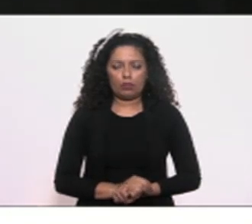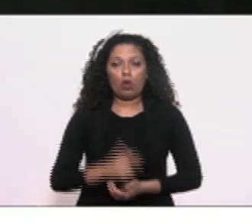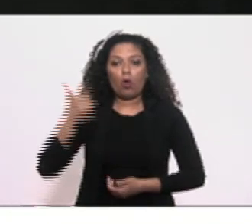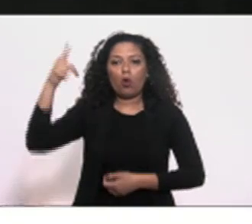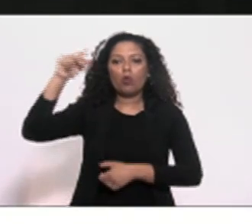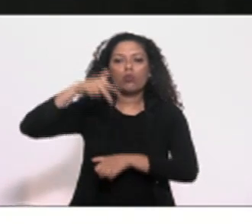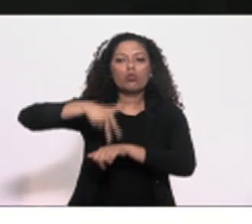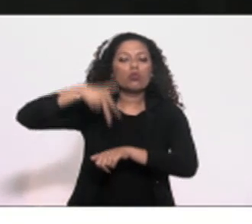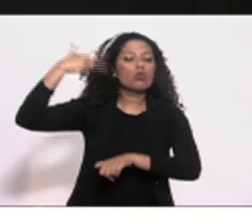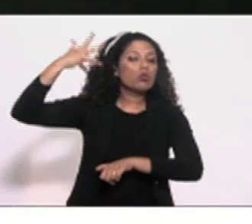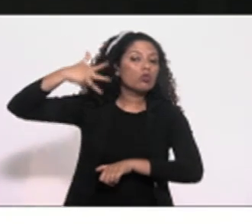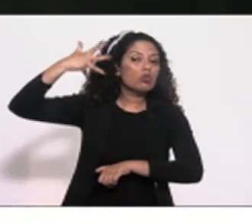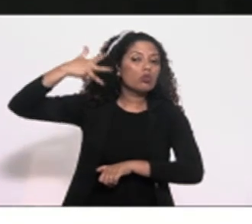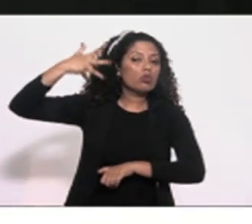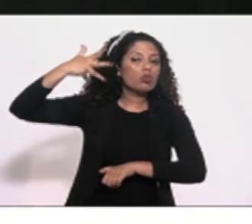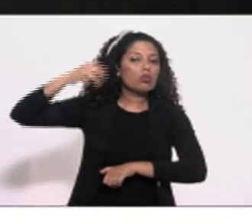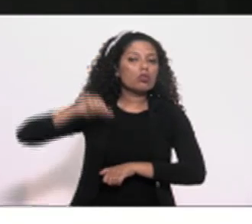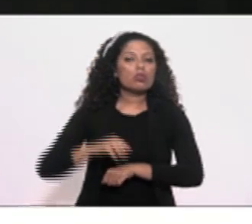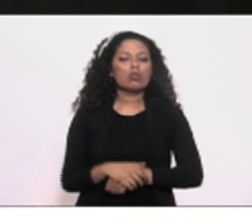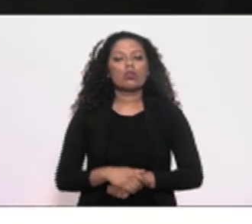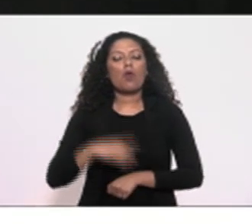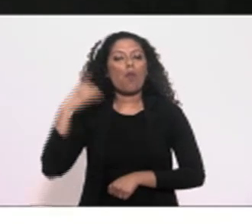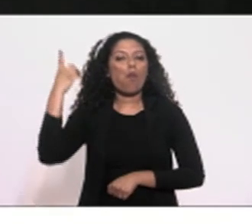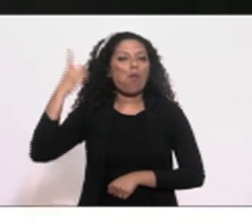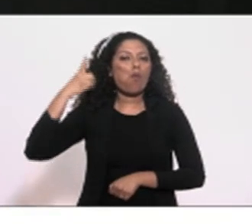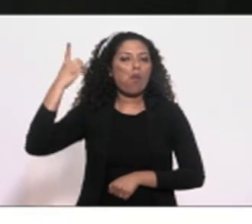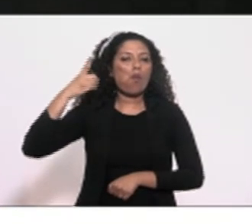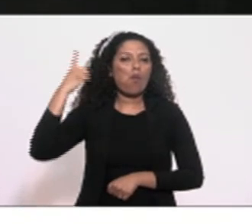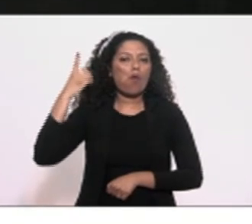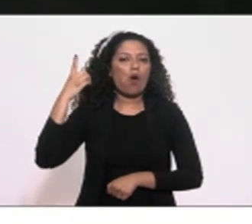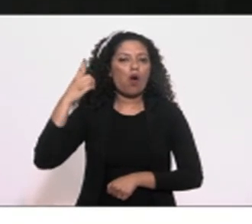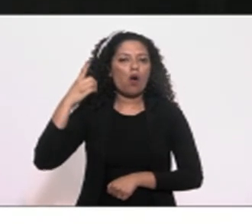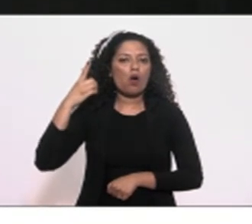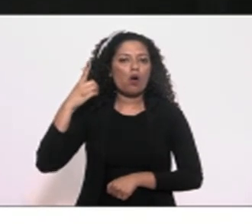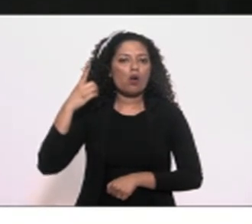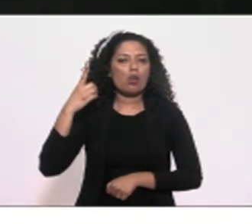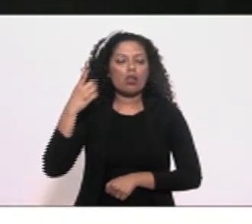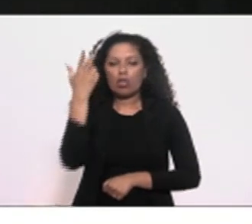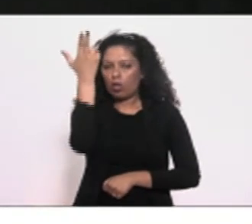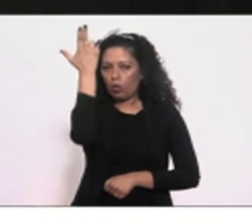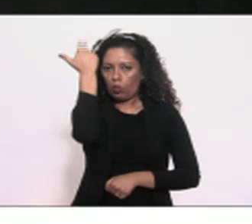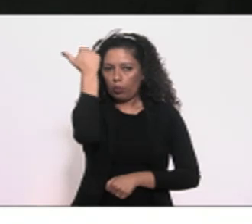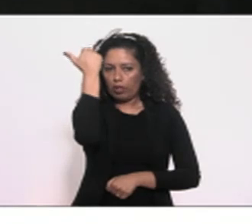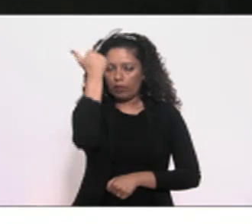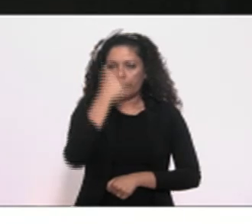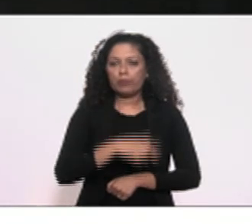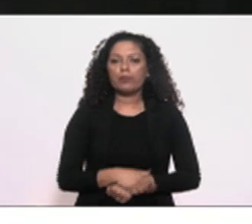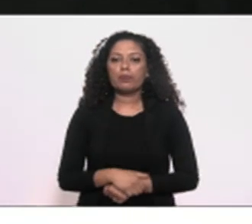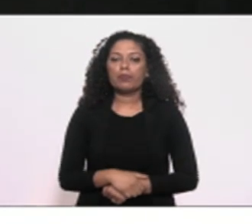Próximo orador inscrito, deputado Neomar Coelho.